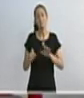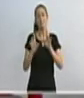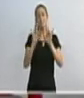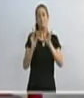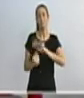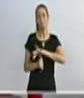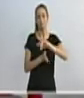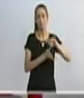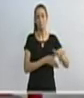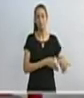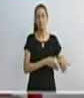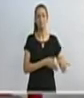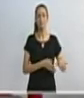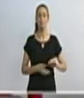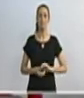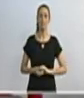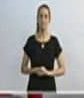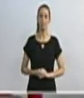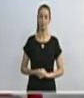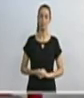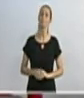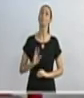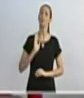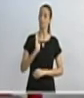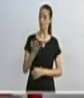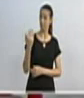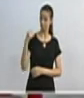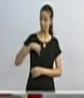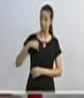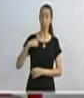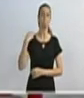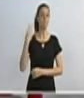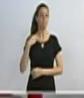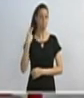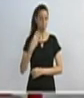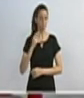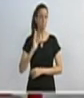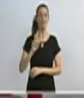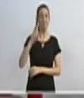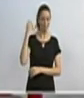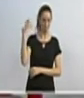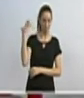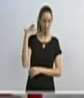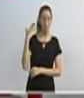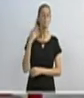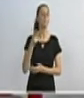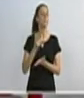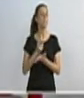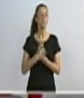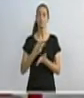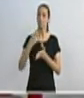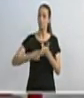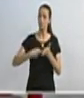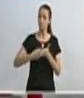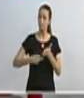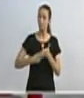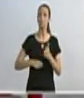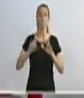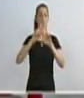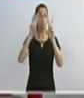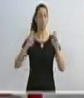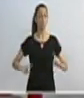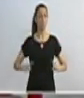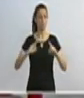lado, desde a primeira legislatura tem sido uma de nossas bandeiras a questão da telefonia aqui nesta casa.